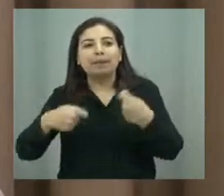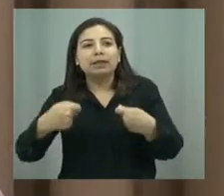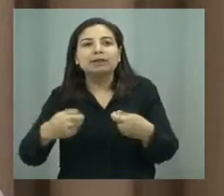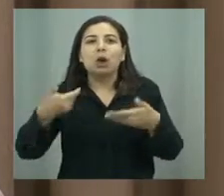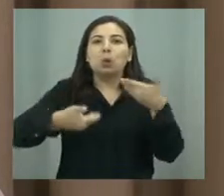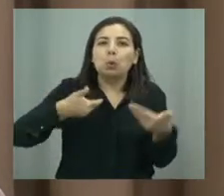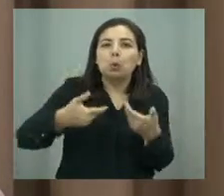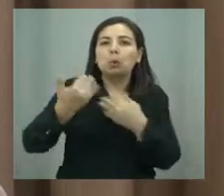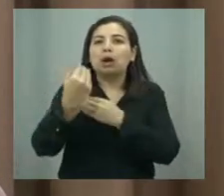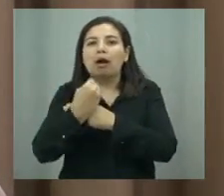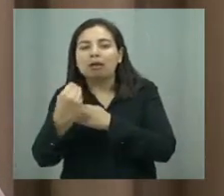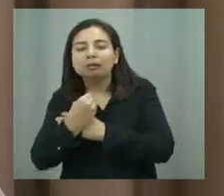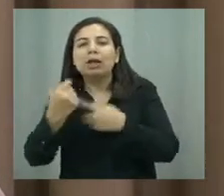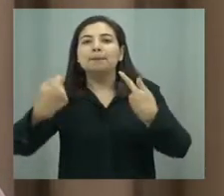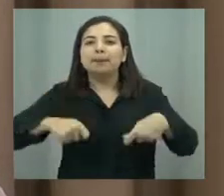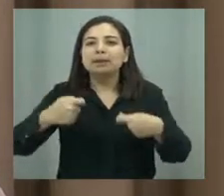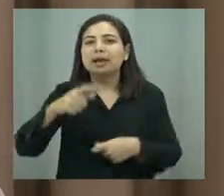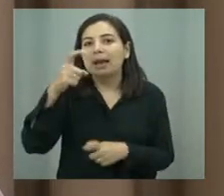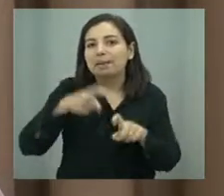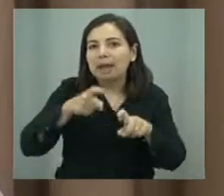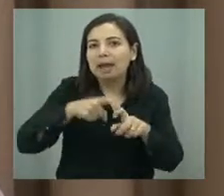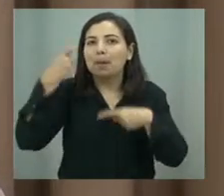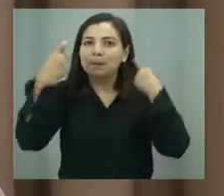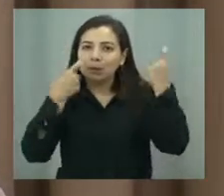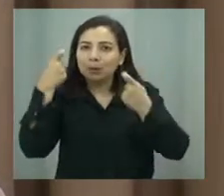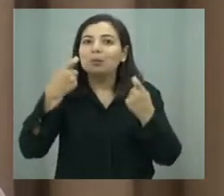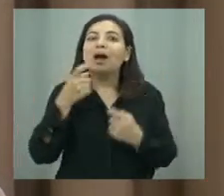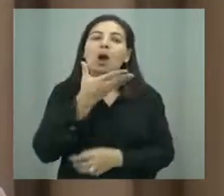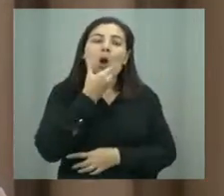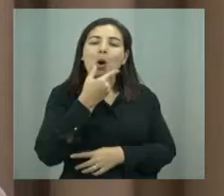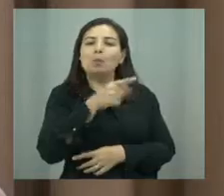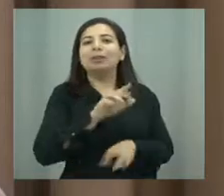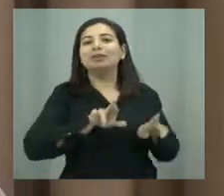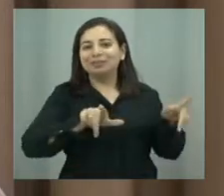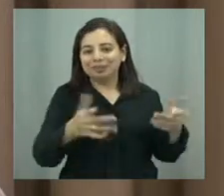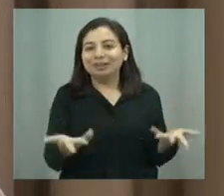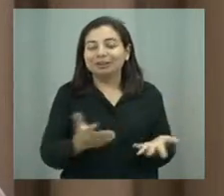que até em perdas auditivas leves, quanto mais